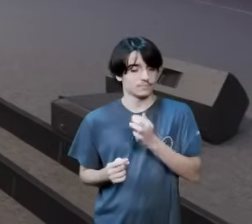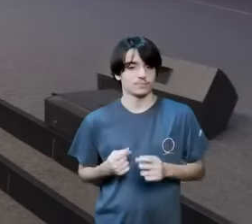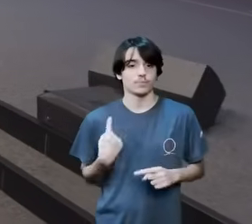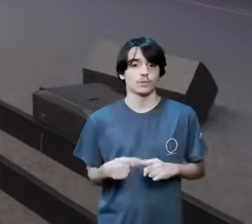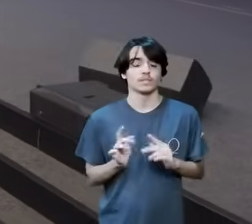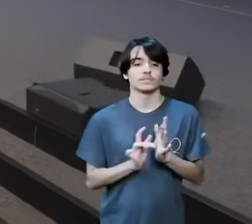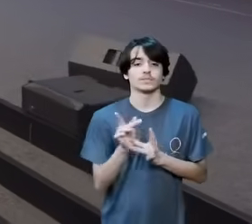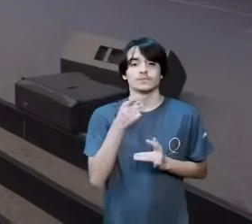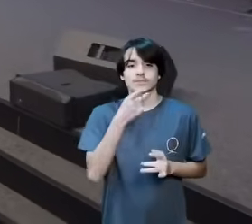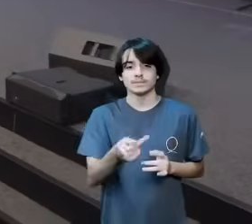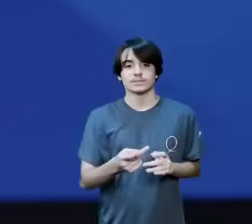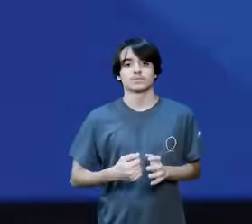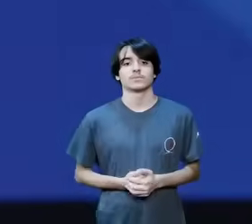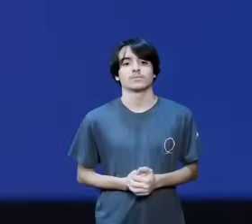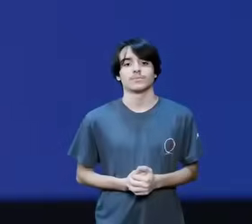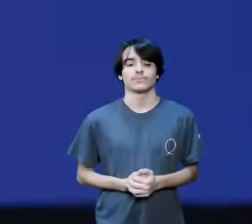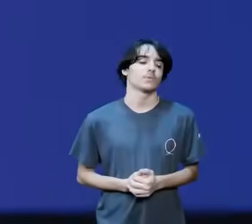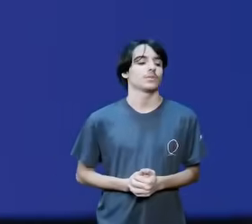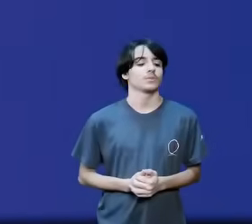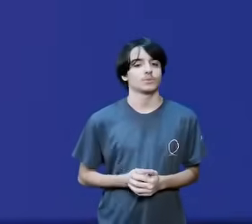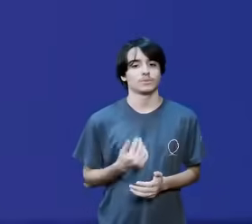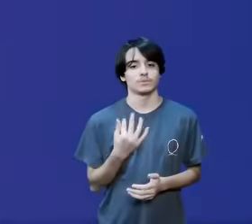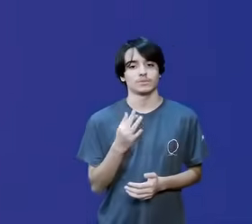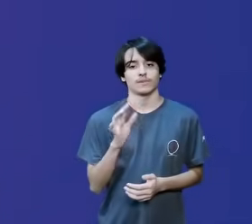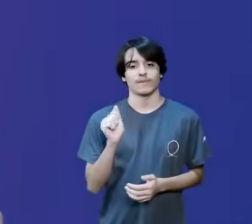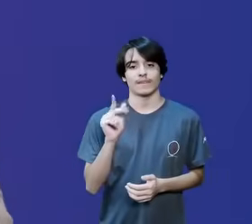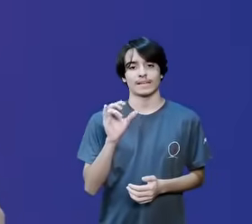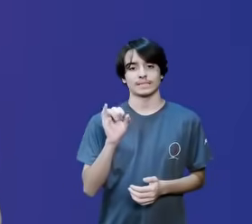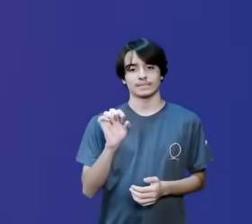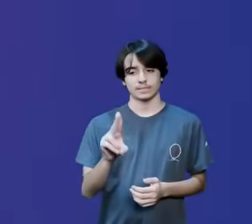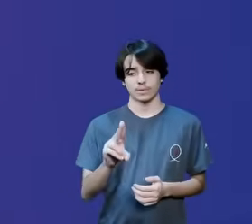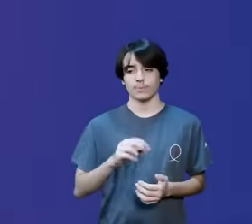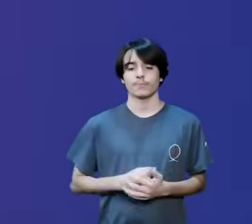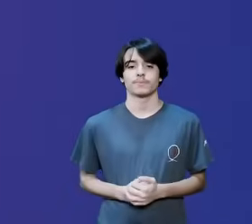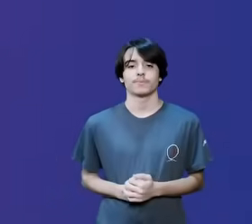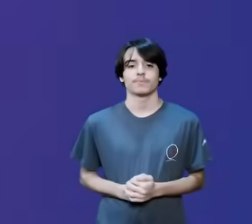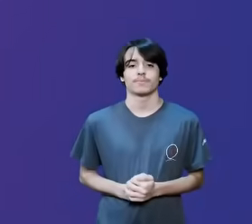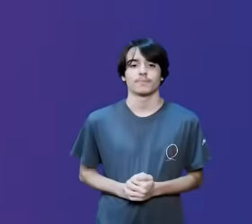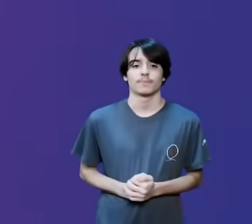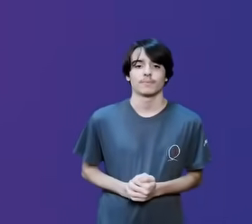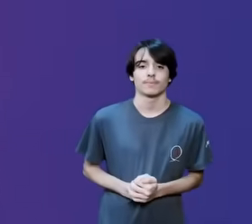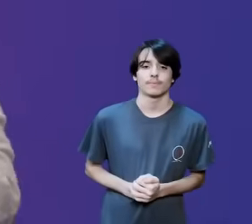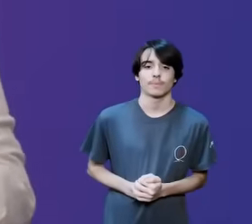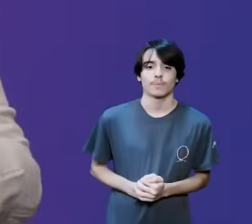Porque Jesus dizia acerca dos fariseus, e aí eu não me refiro a Eli, mas